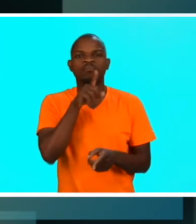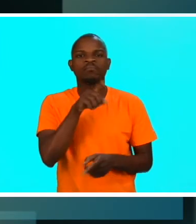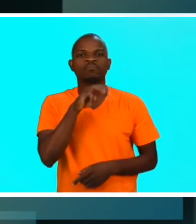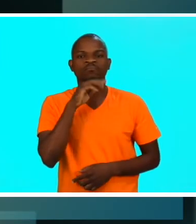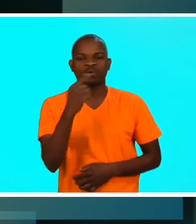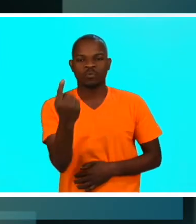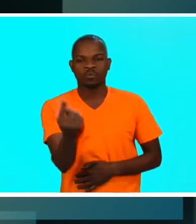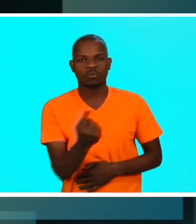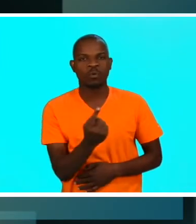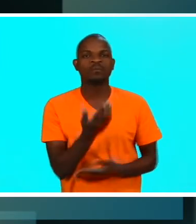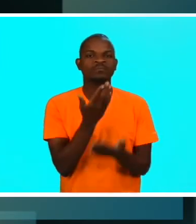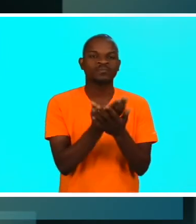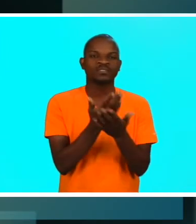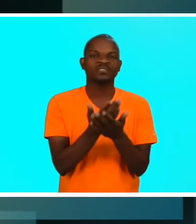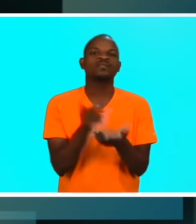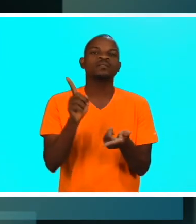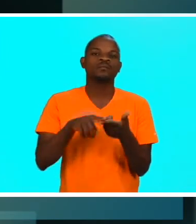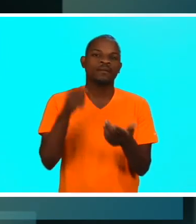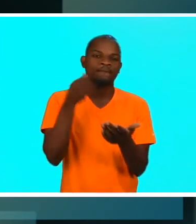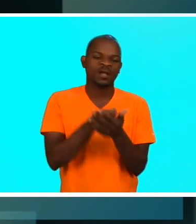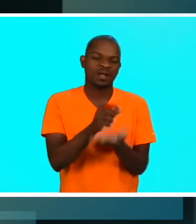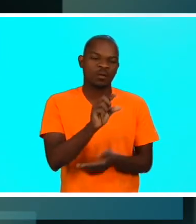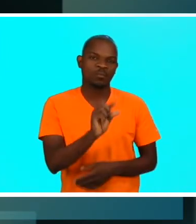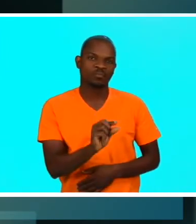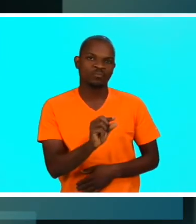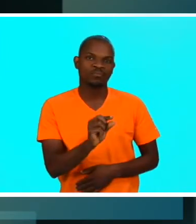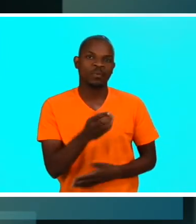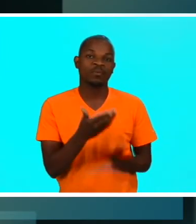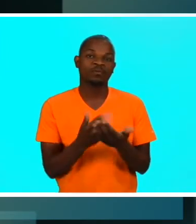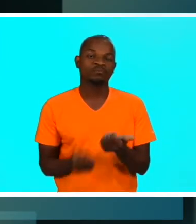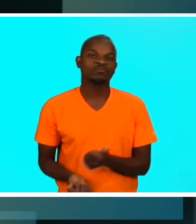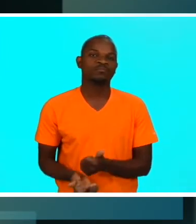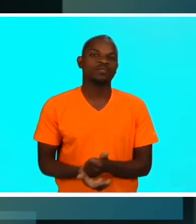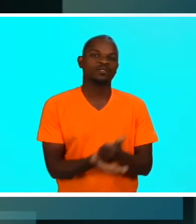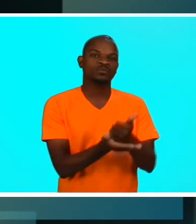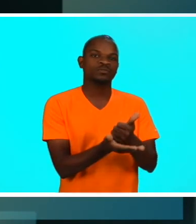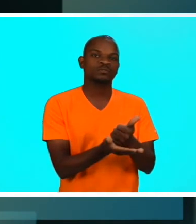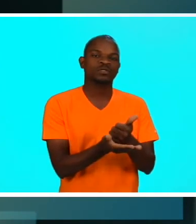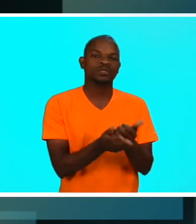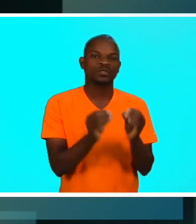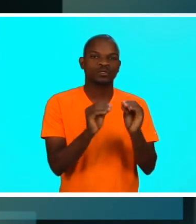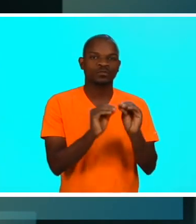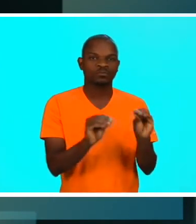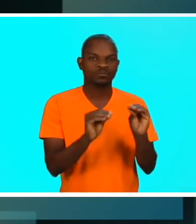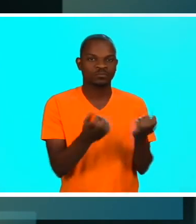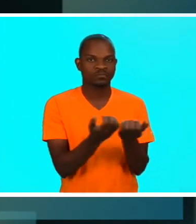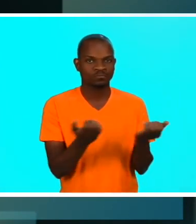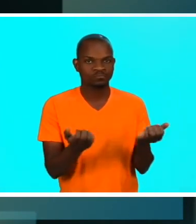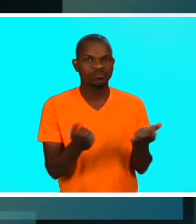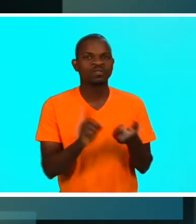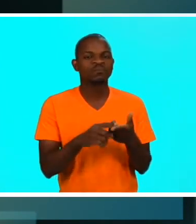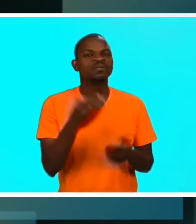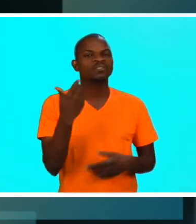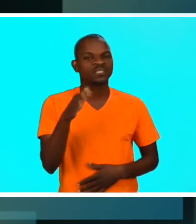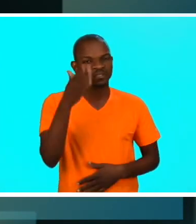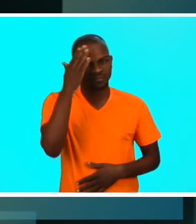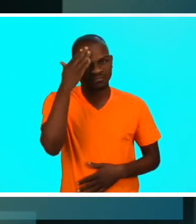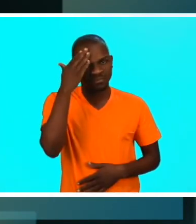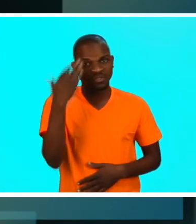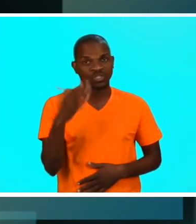Algumas, outras não. Os pais vêm cá pedir e pagam o valor simbolo para a sustentabilidade da escolinha. Importa referir que este ano